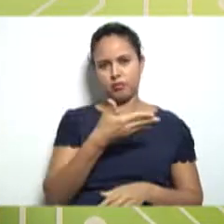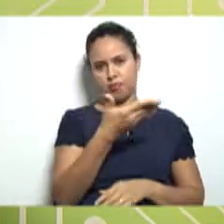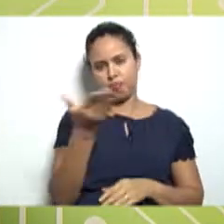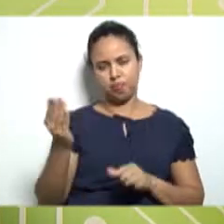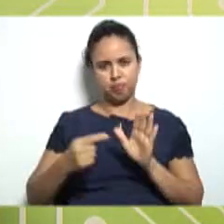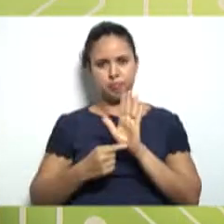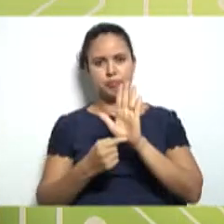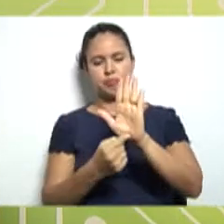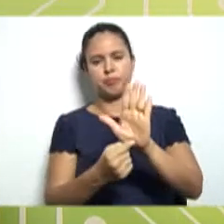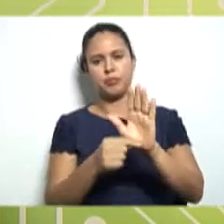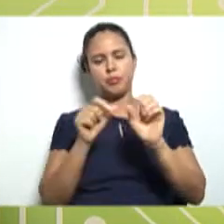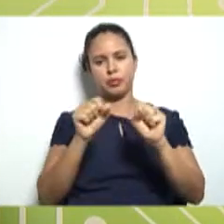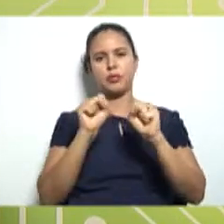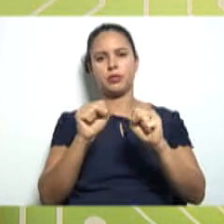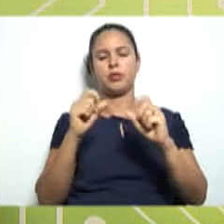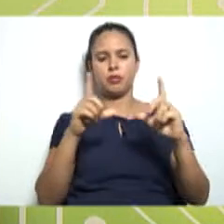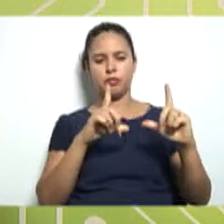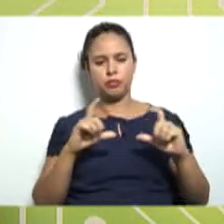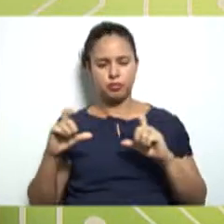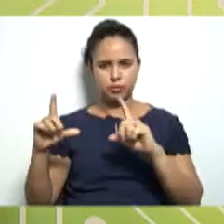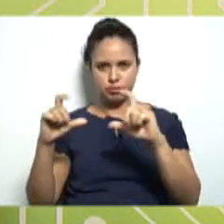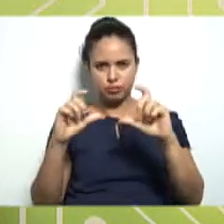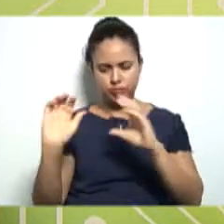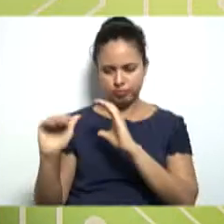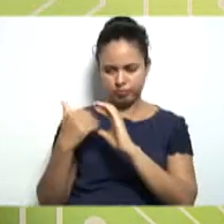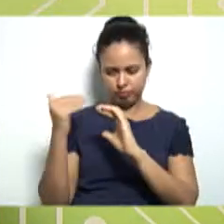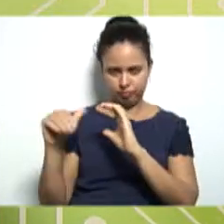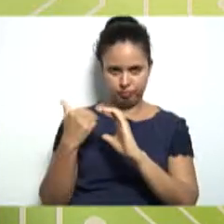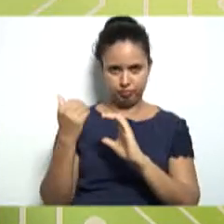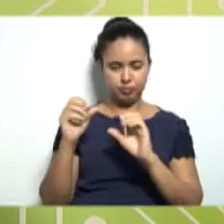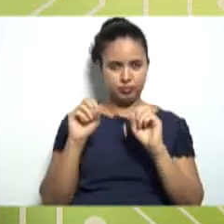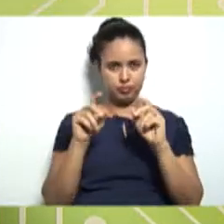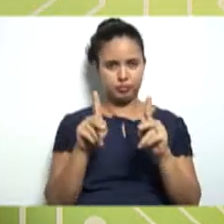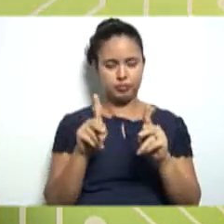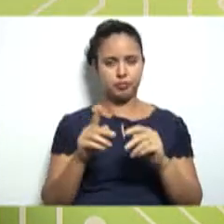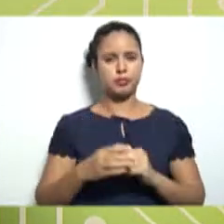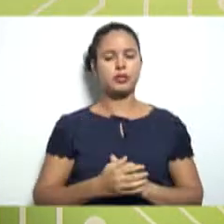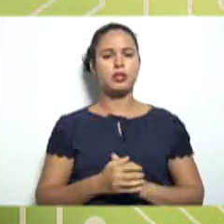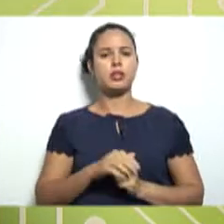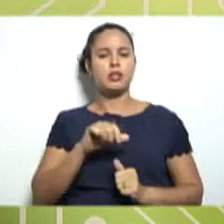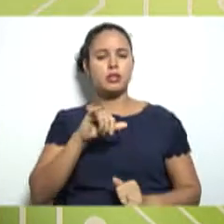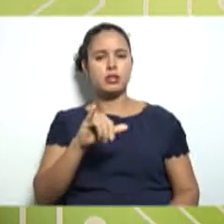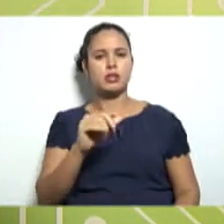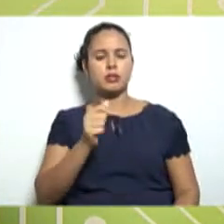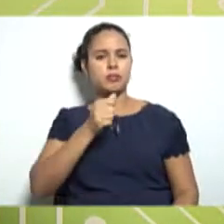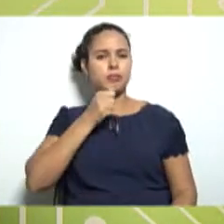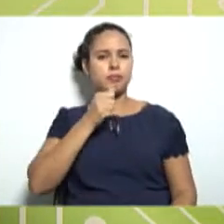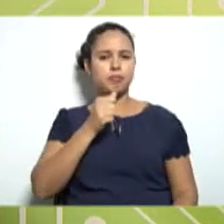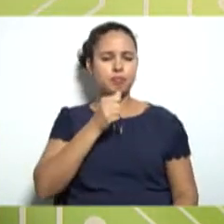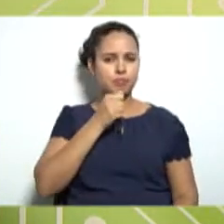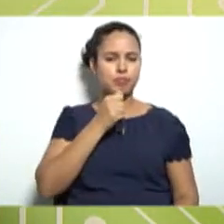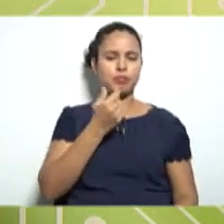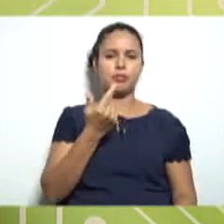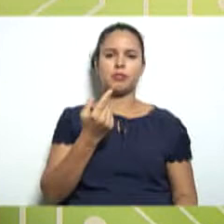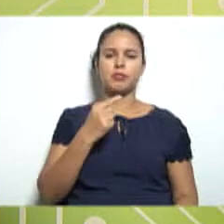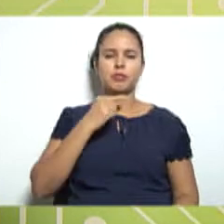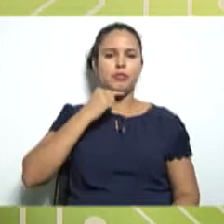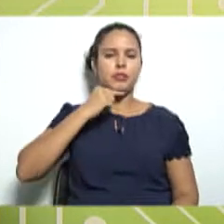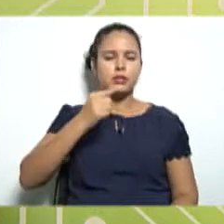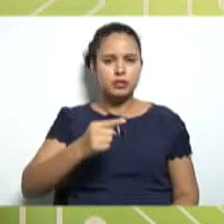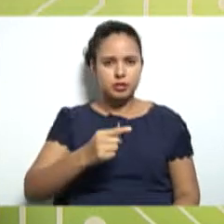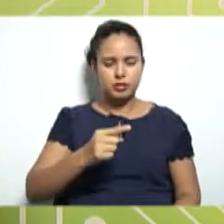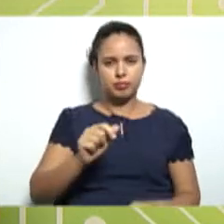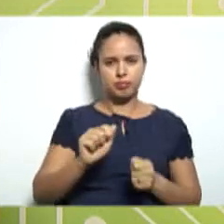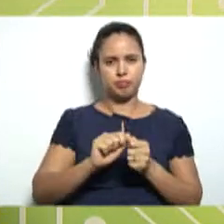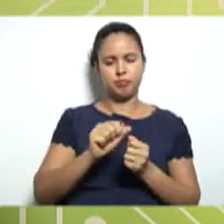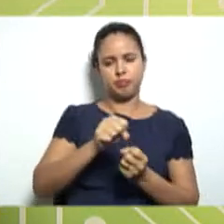gente, nós estamos aqui ansiosos para receber esses resultados. Se por algum motivo não tiver como fazer a apresentação, se não foi feita a elaboração